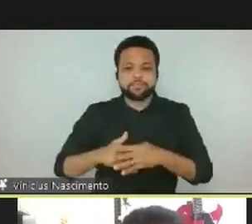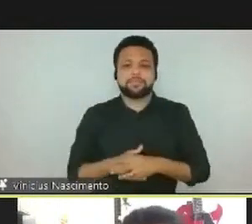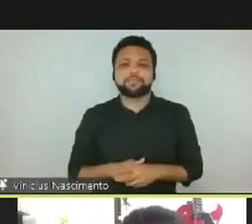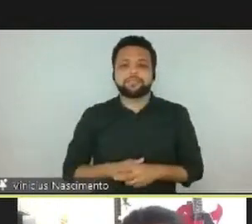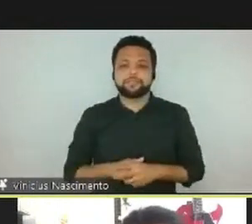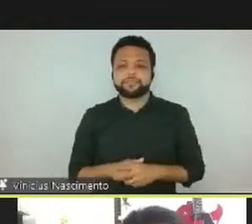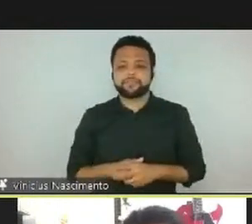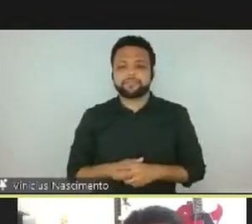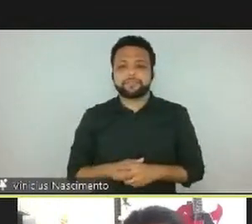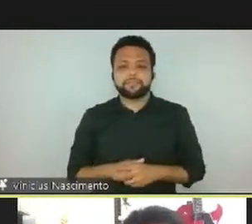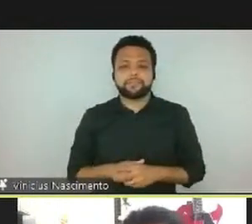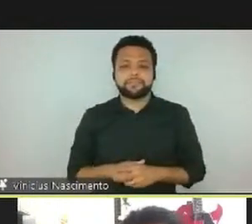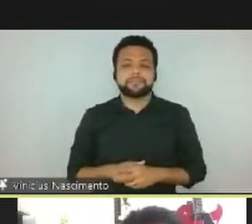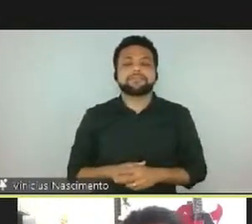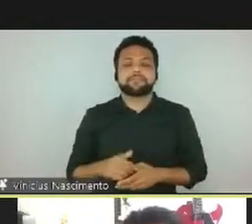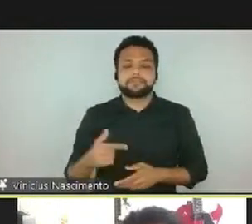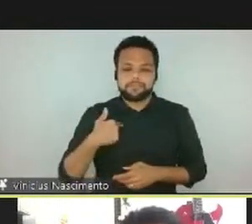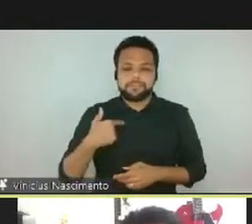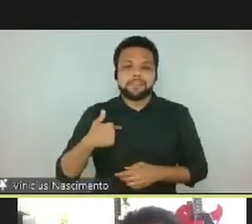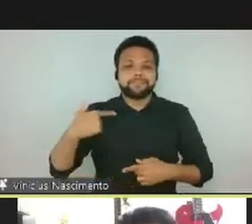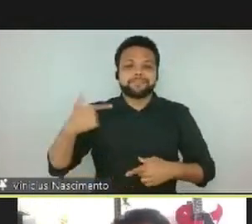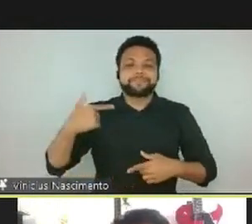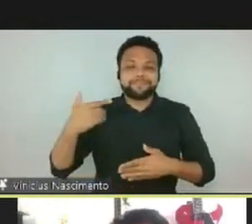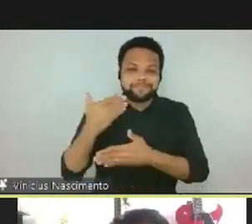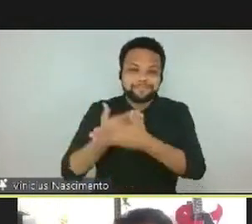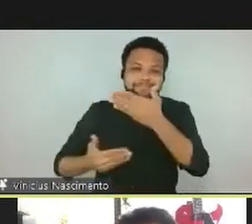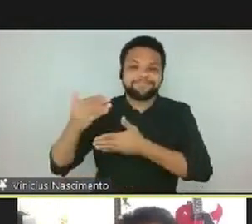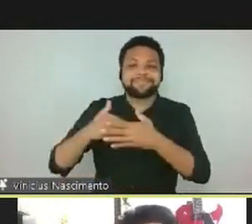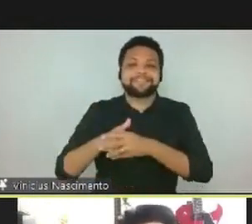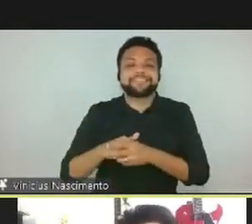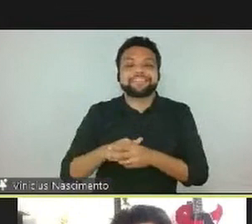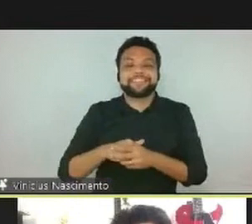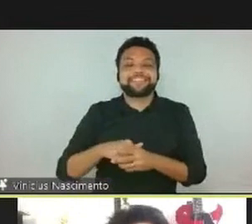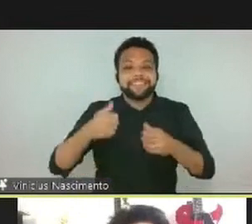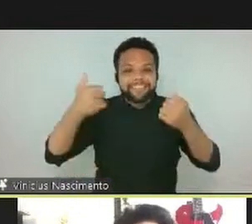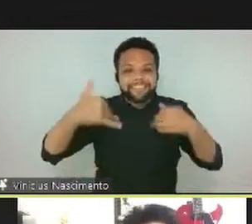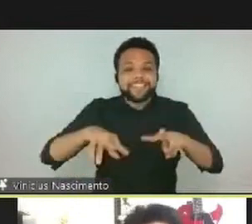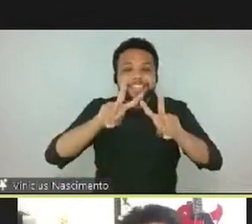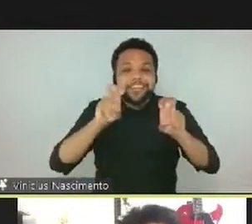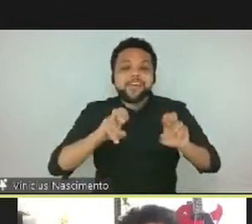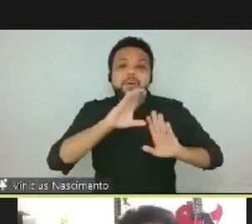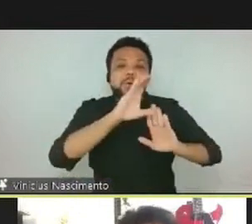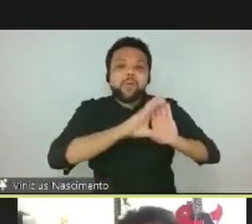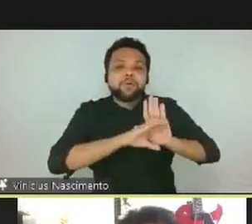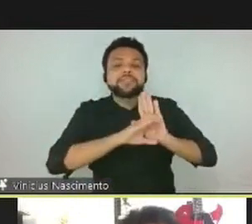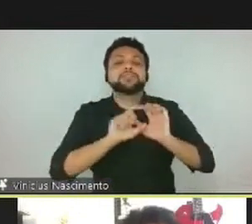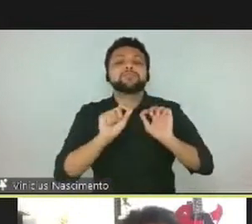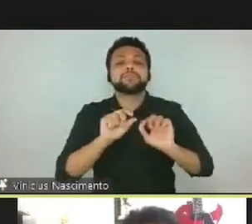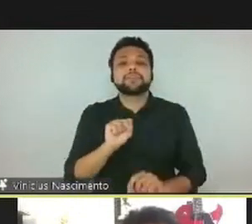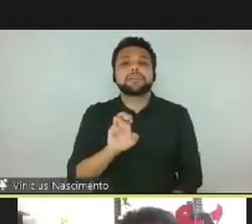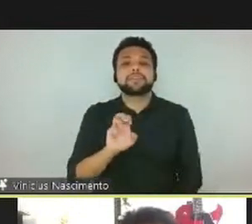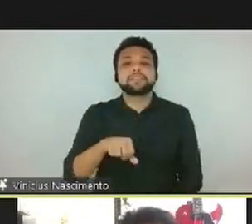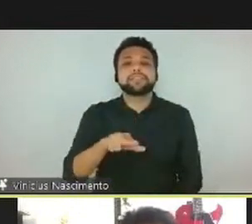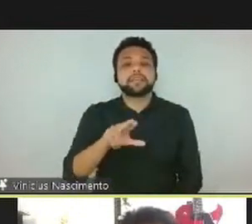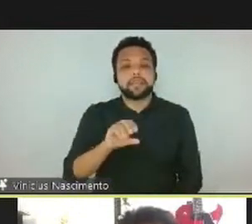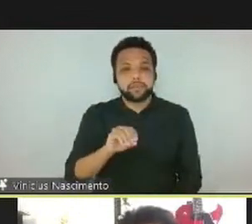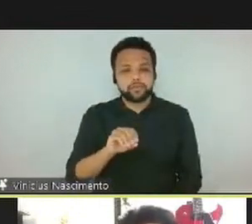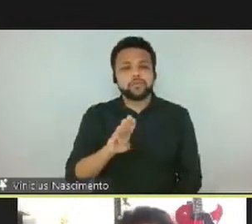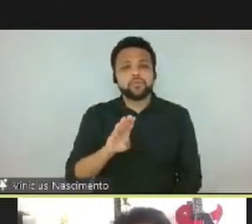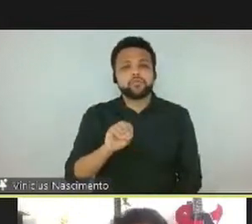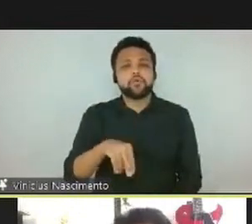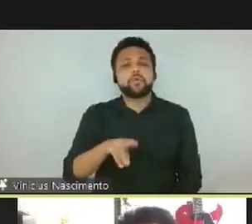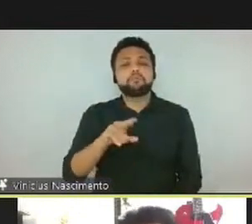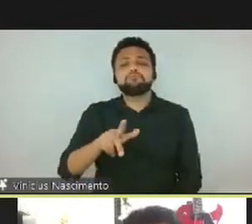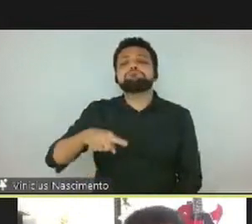em que eu vou trabalhar um pouco sobre o conceito do senso comum do desenho de memória, né?